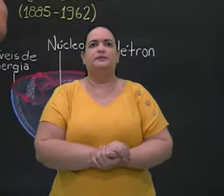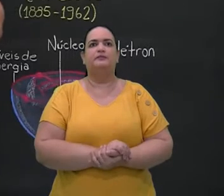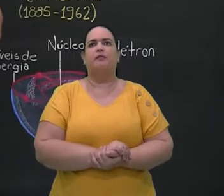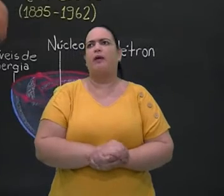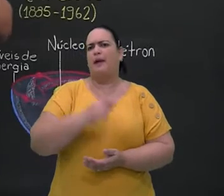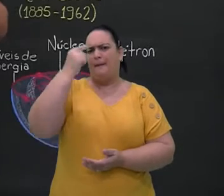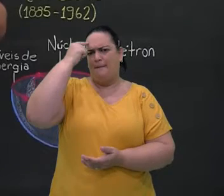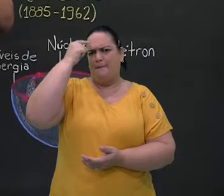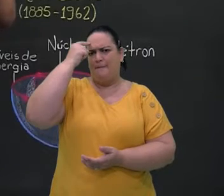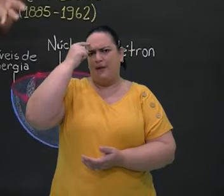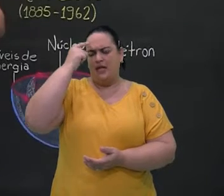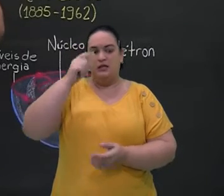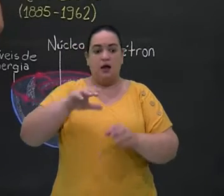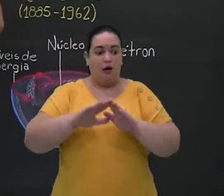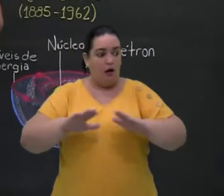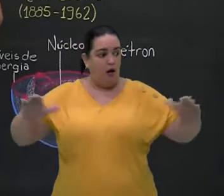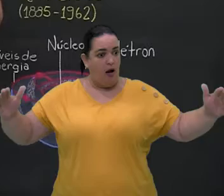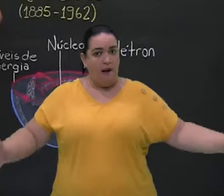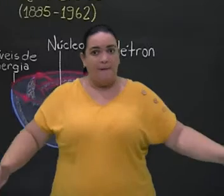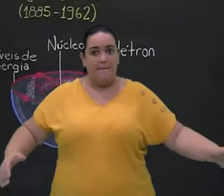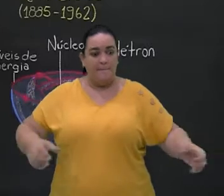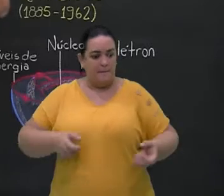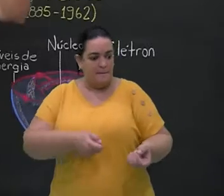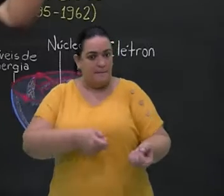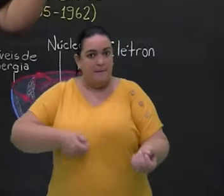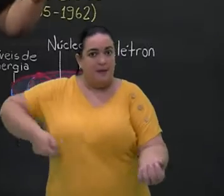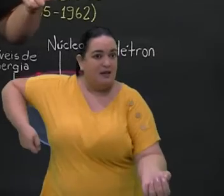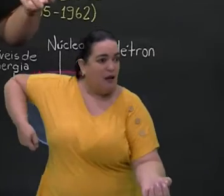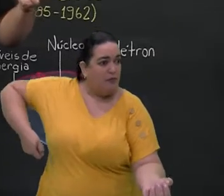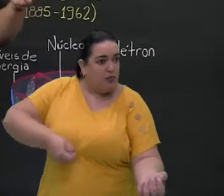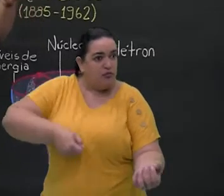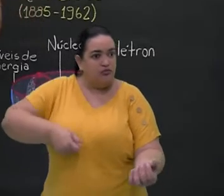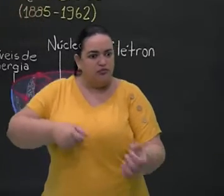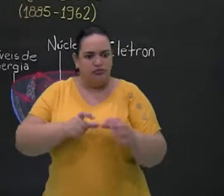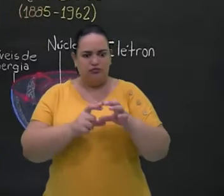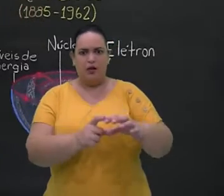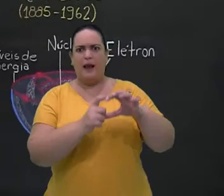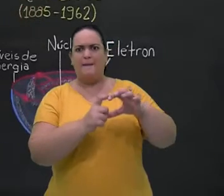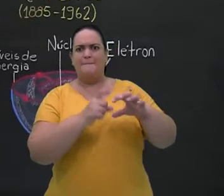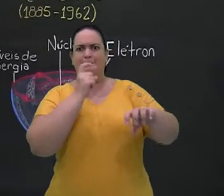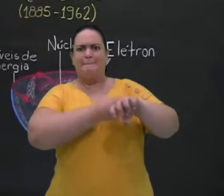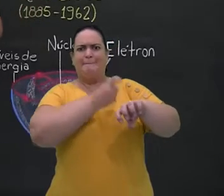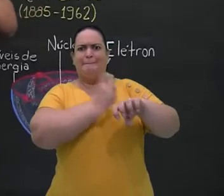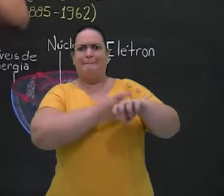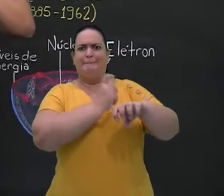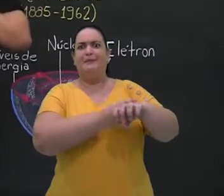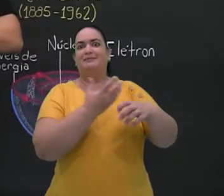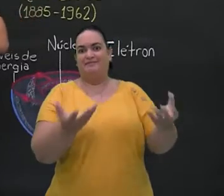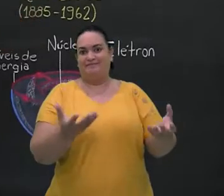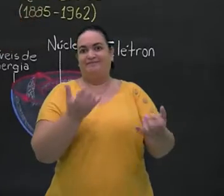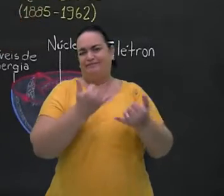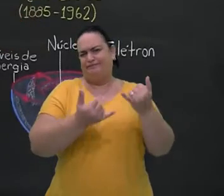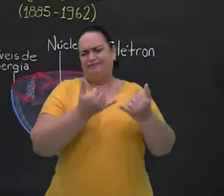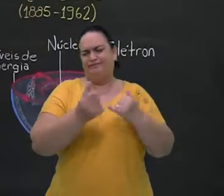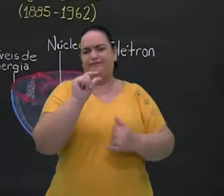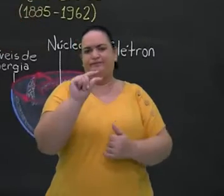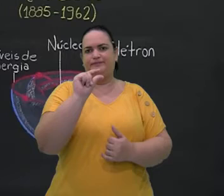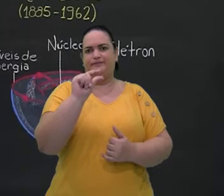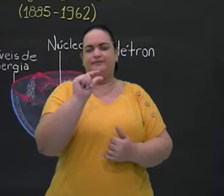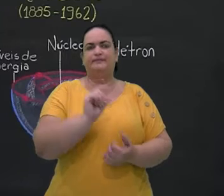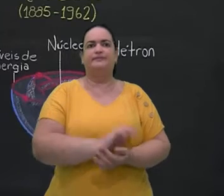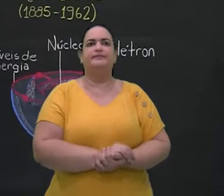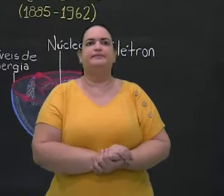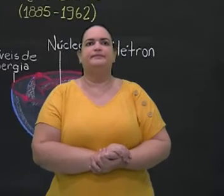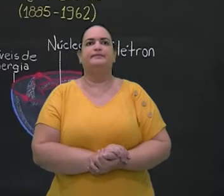átomo, imagina numa bola de sinuca ou numa bola de bilhar, tudo bem? Então, recapitulando, ó,